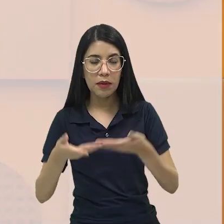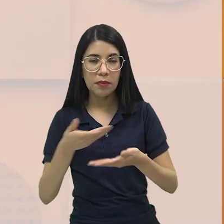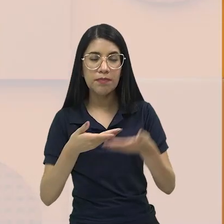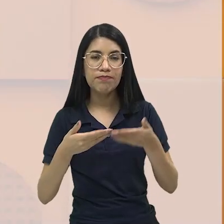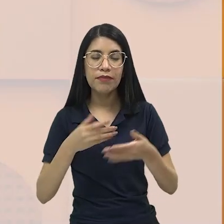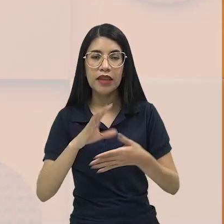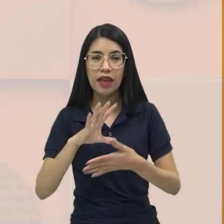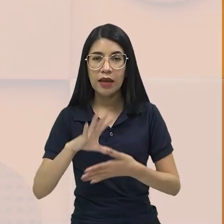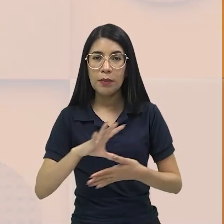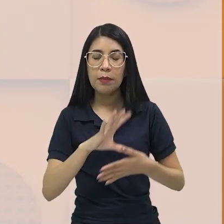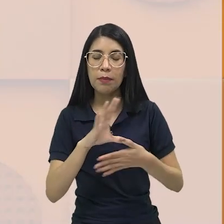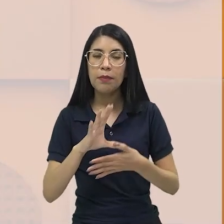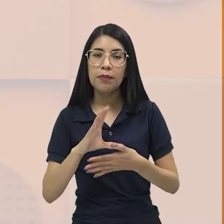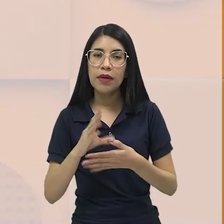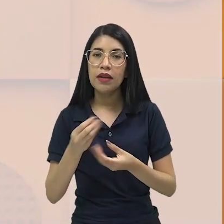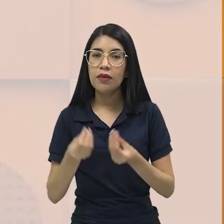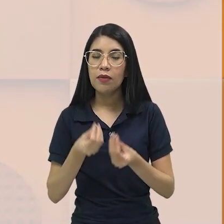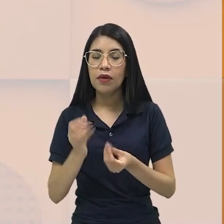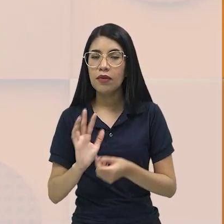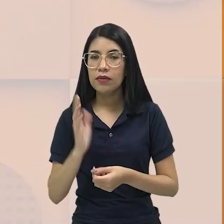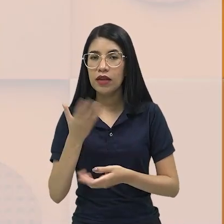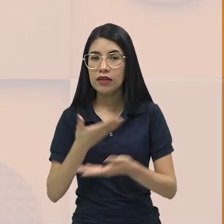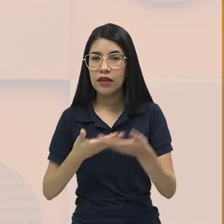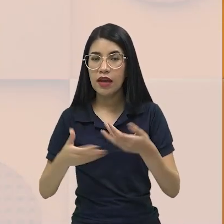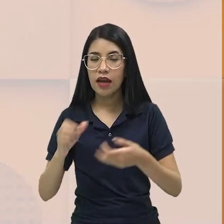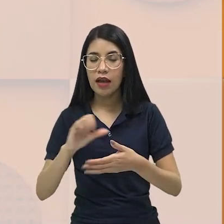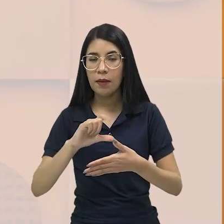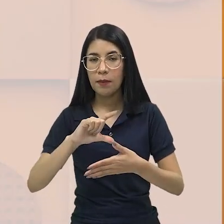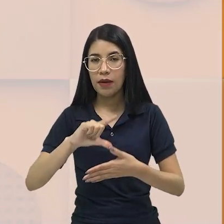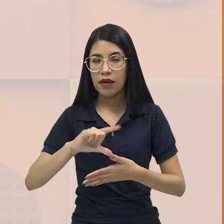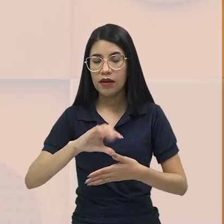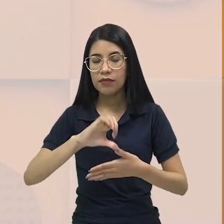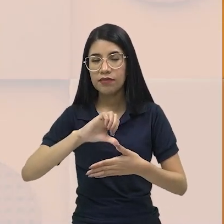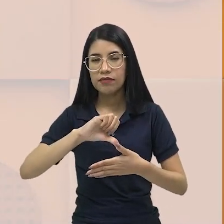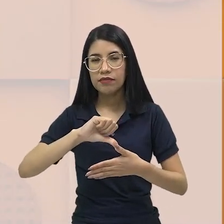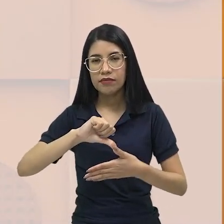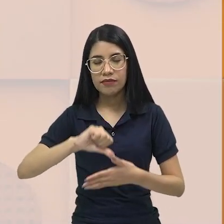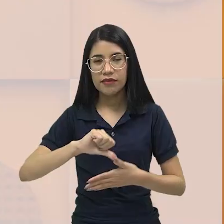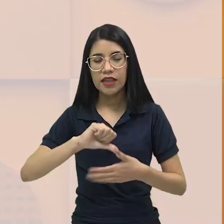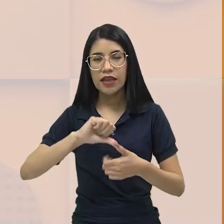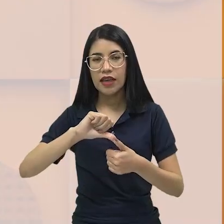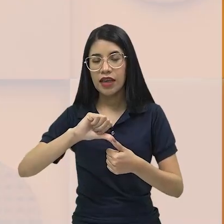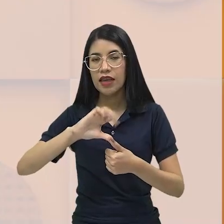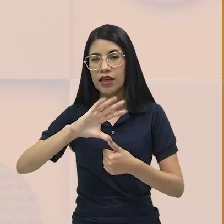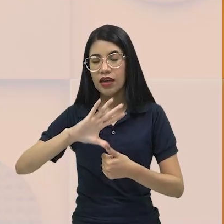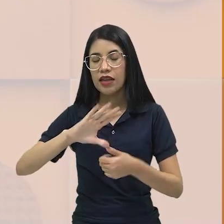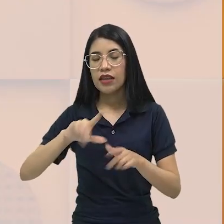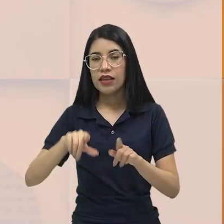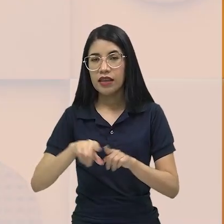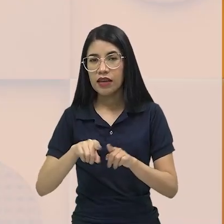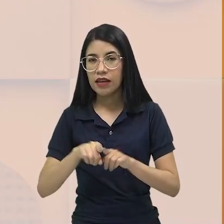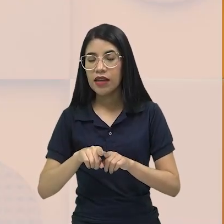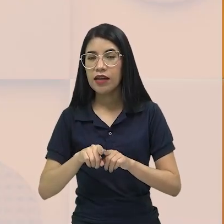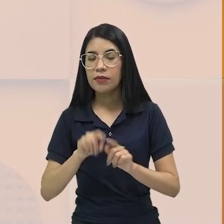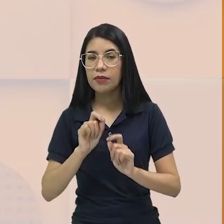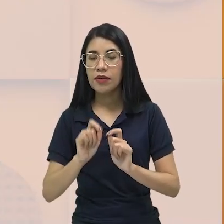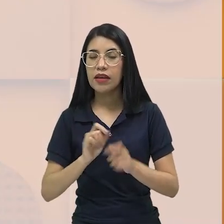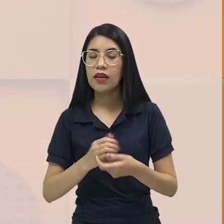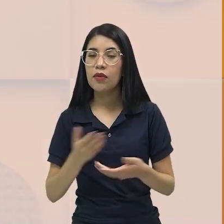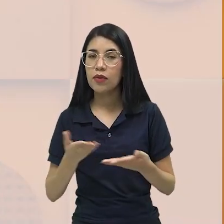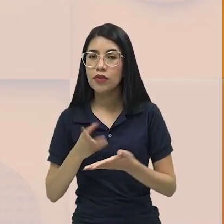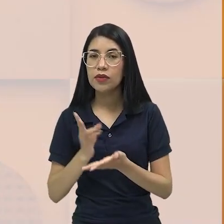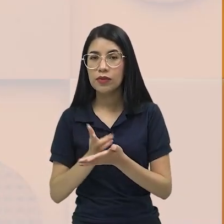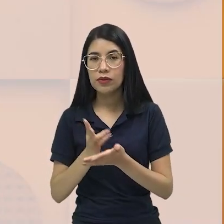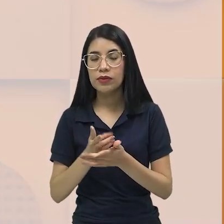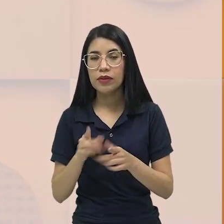assim dizer, entre as Américas, tanto a América do Sul, a América Central e também a América do Norte. Ela é colocada em voga até os dias